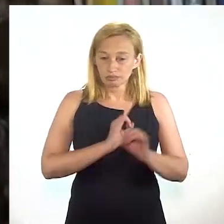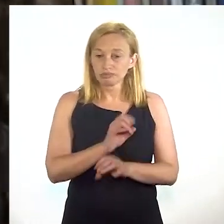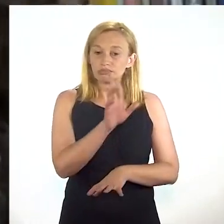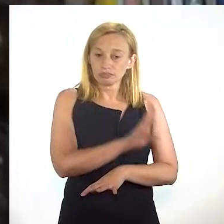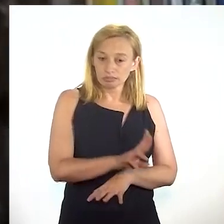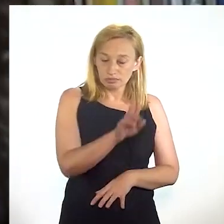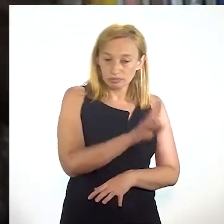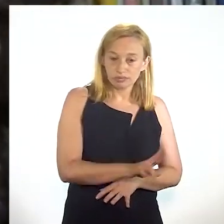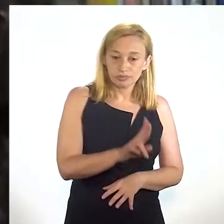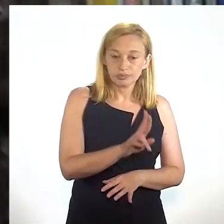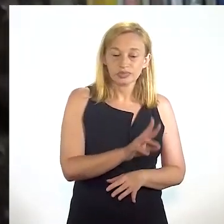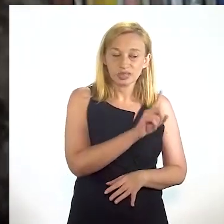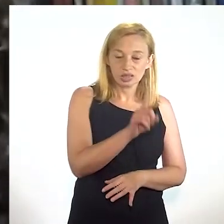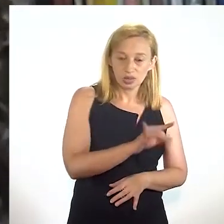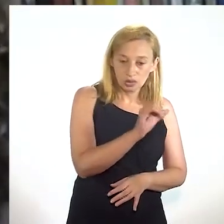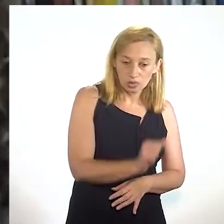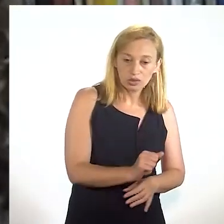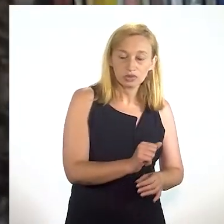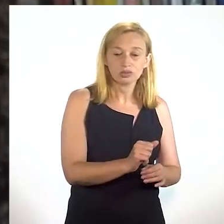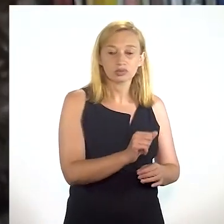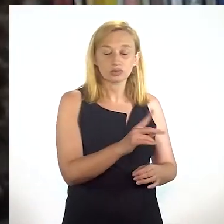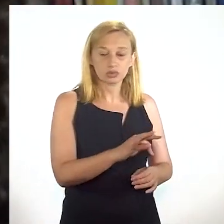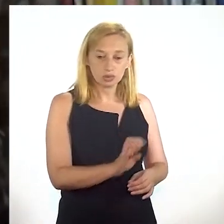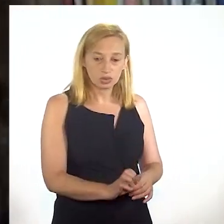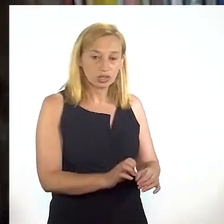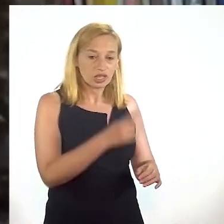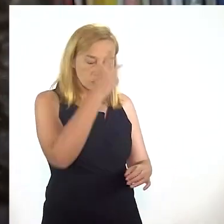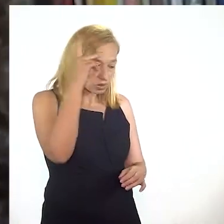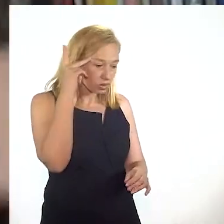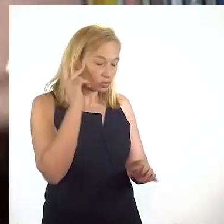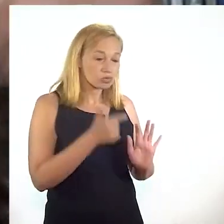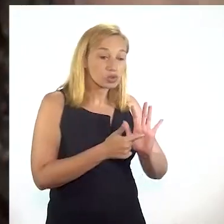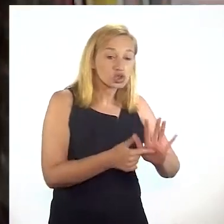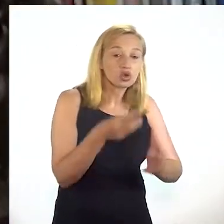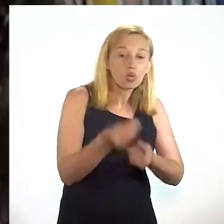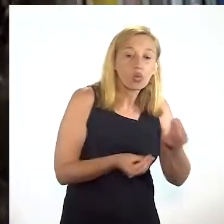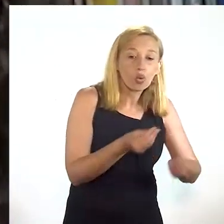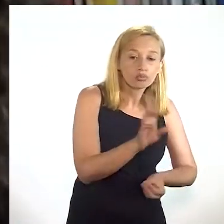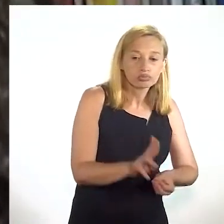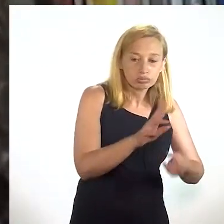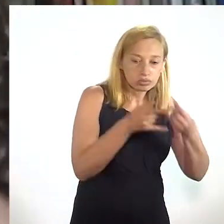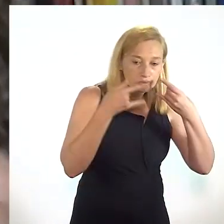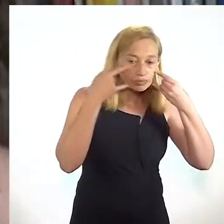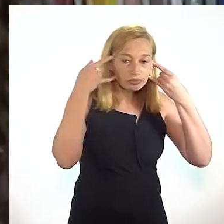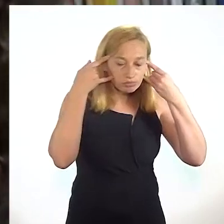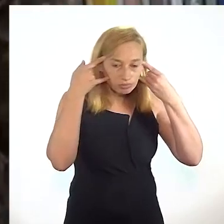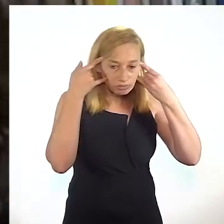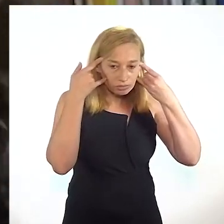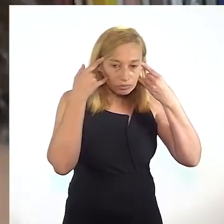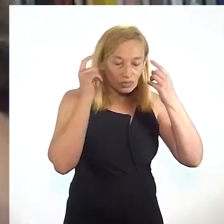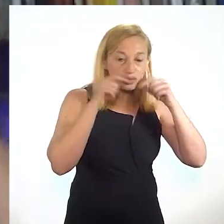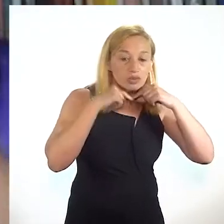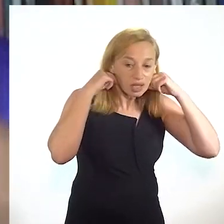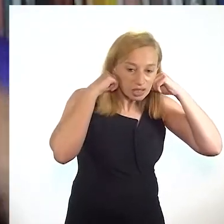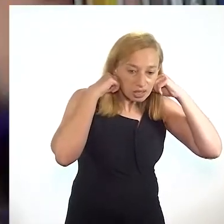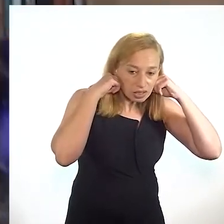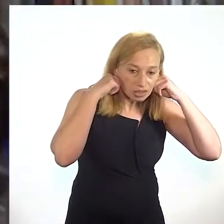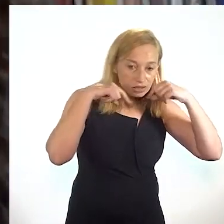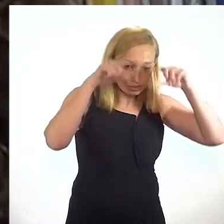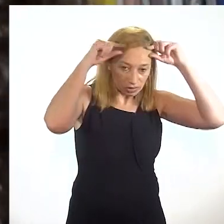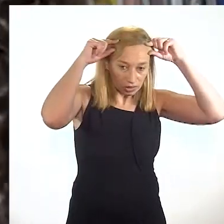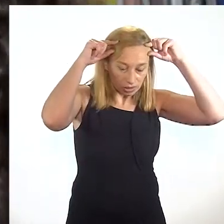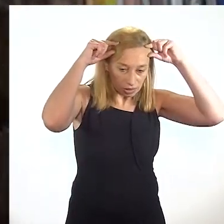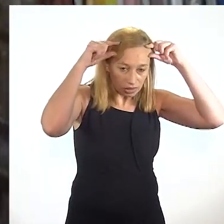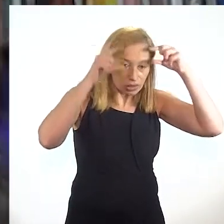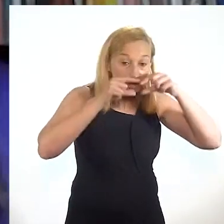os digitais, os influenciadores digitais da Zona Norte, e as pessoas mostraram para as outras como é que usava a máscara, que não